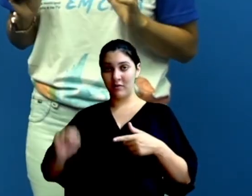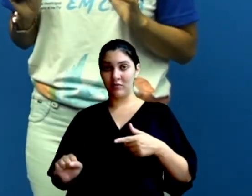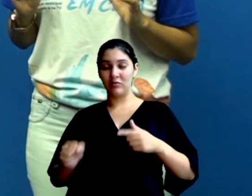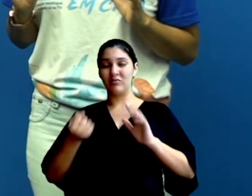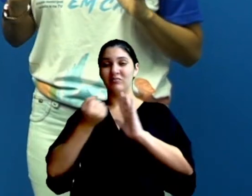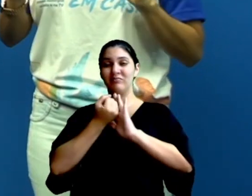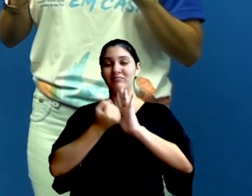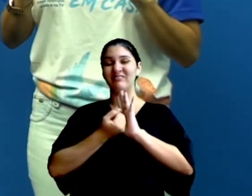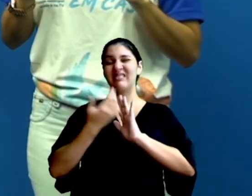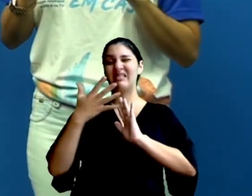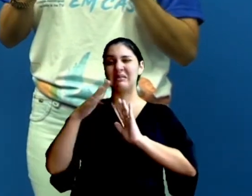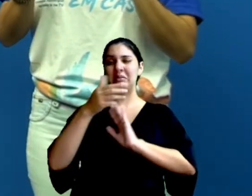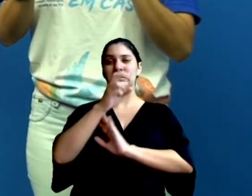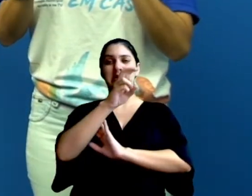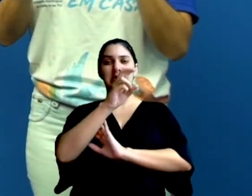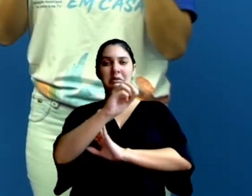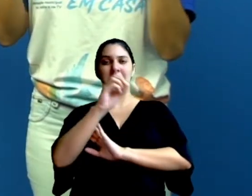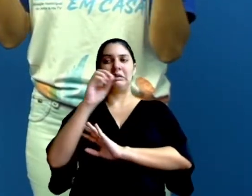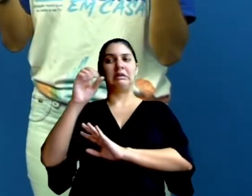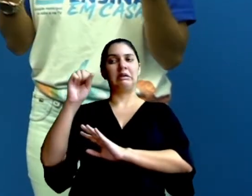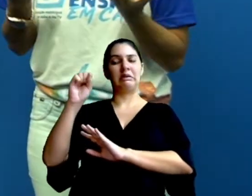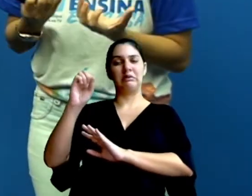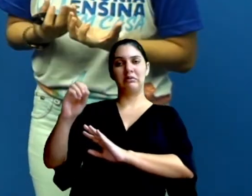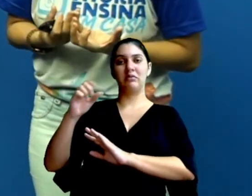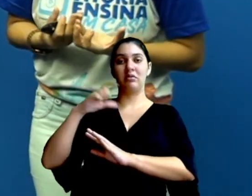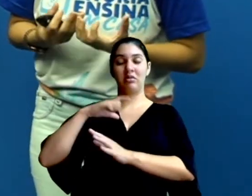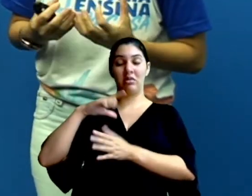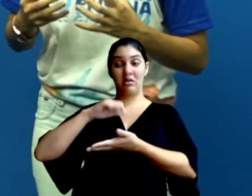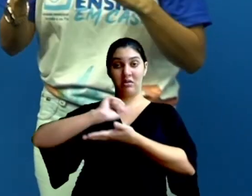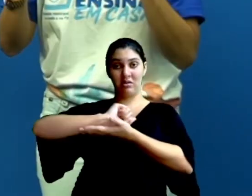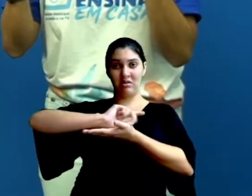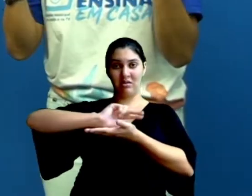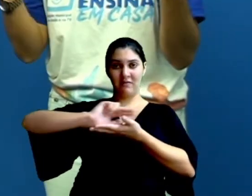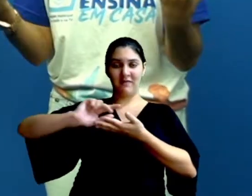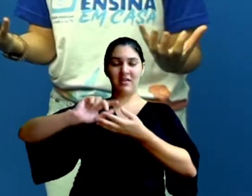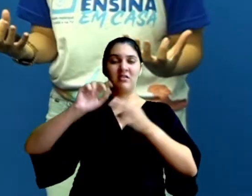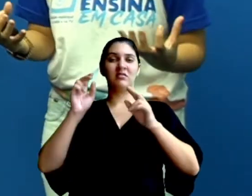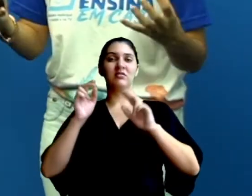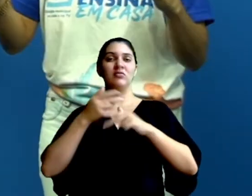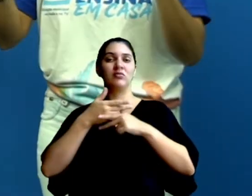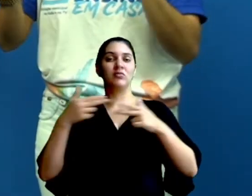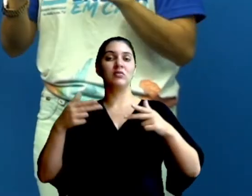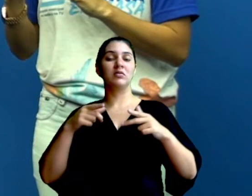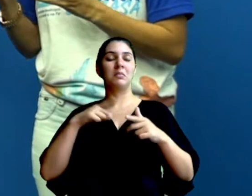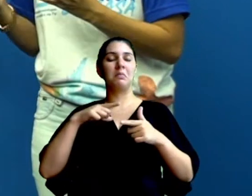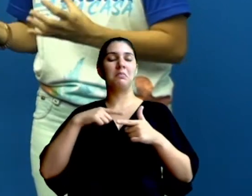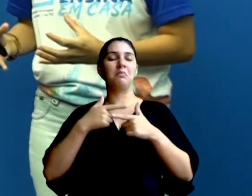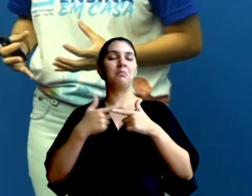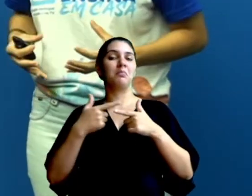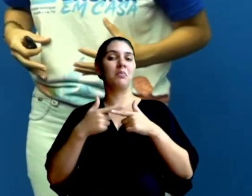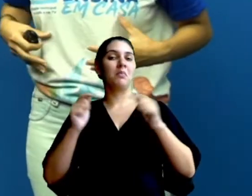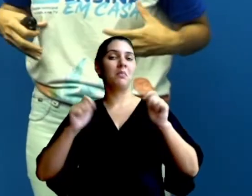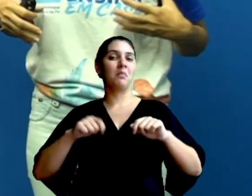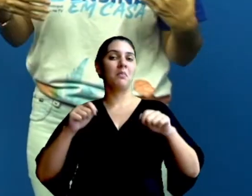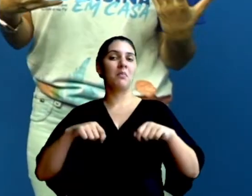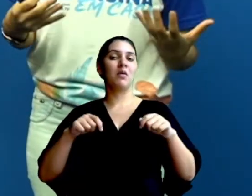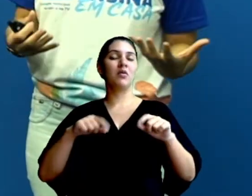80. Então, vários fatores ou situações podem